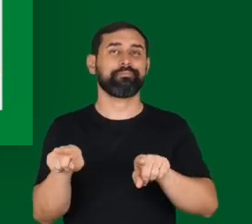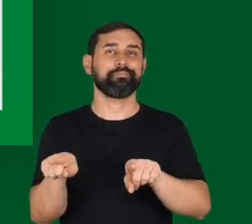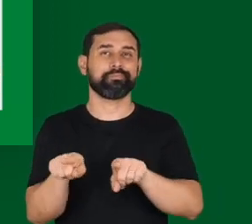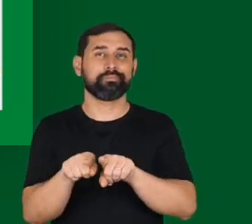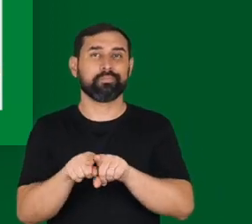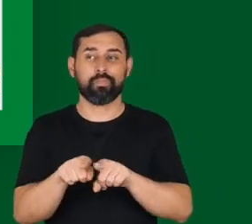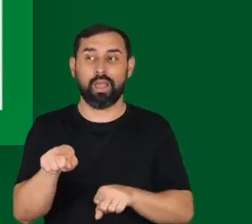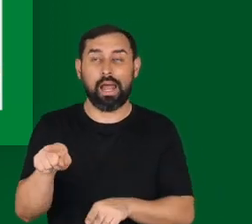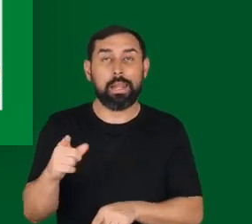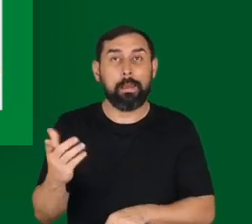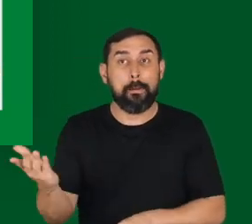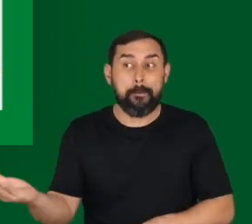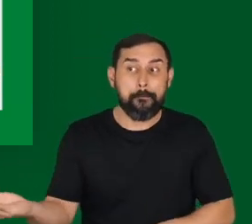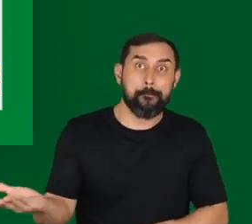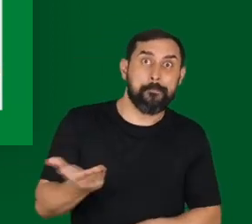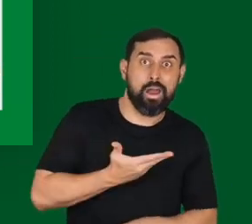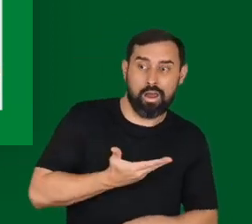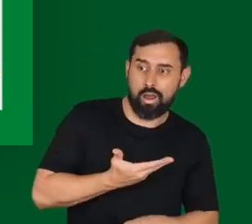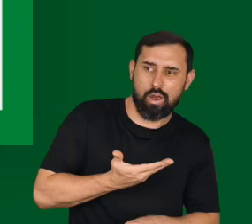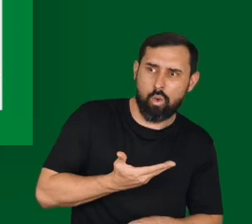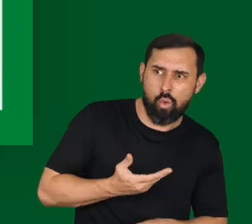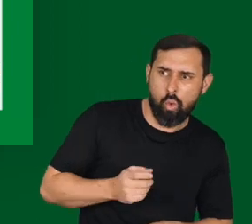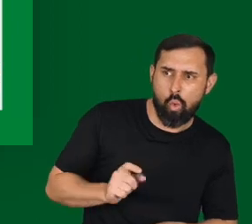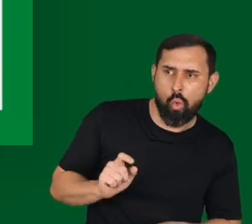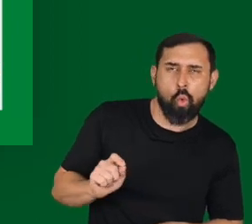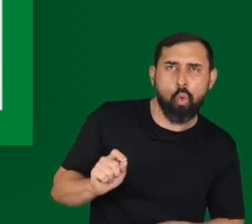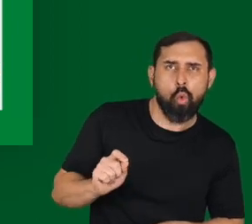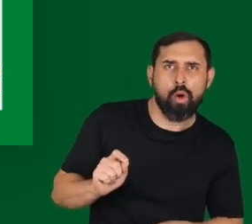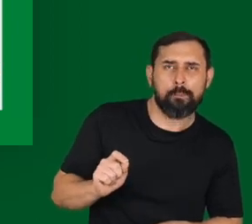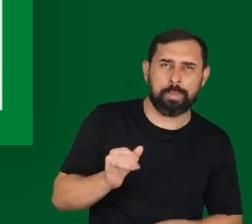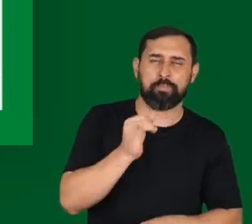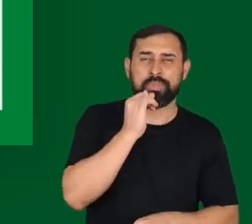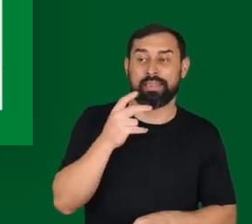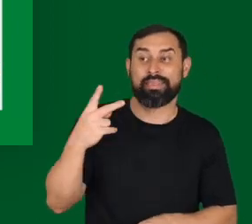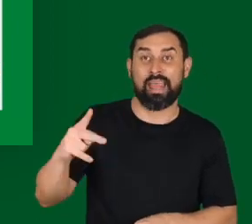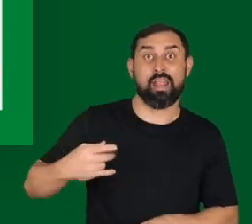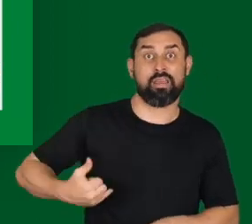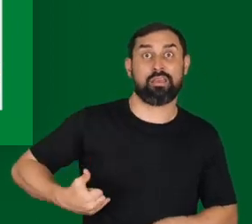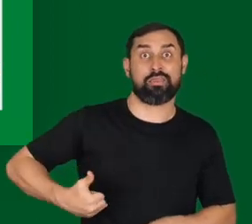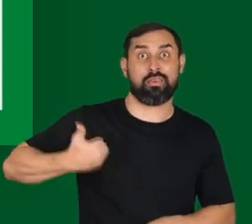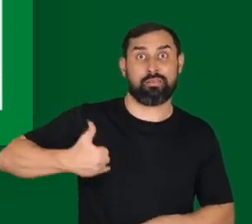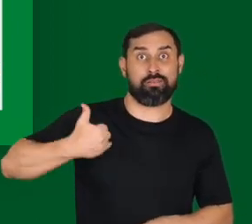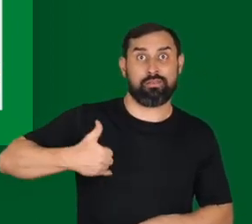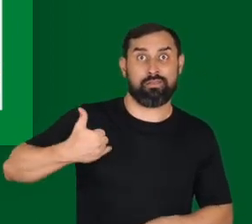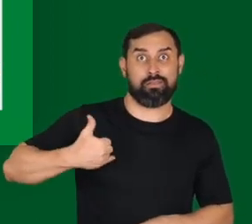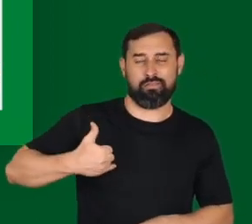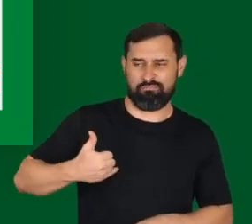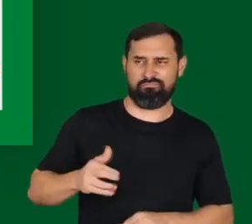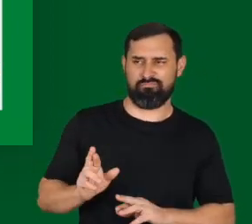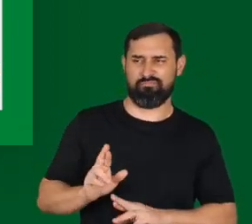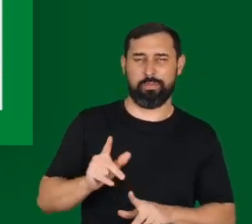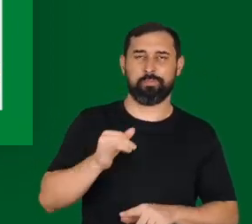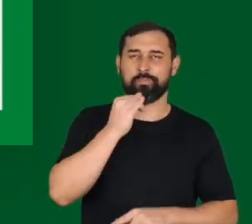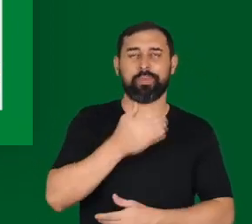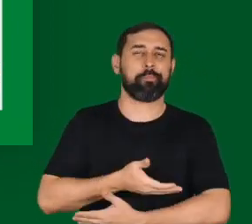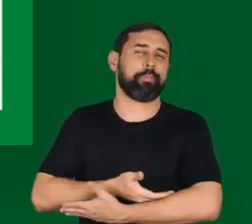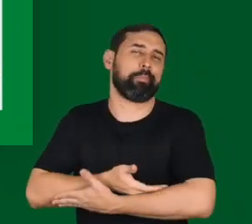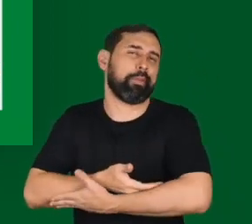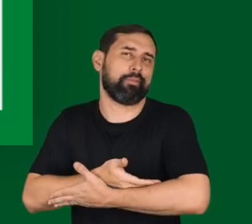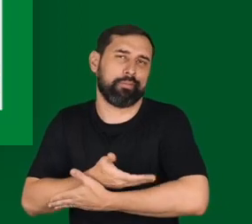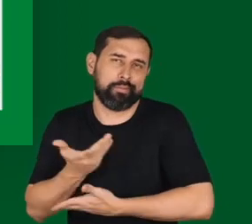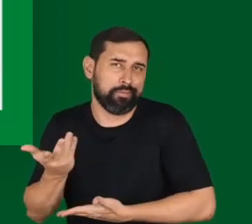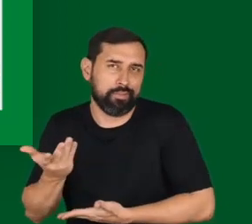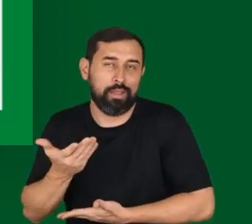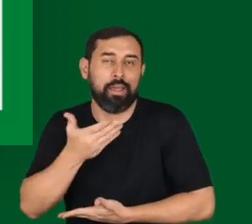o mecanismo de trauma, ele é diferente para a idade, desproporcional à idade que essa criança tem, tá? Então, é um